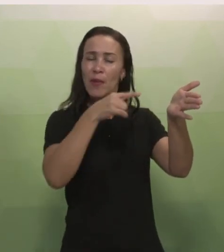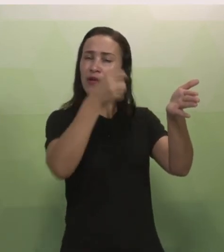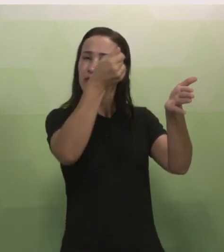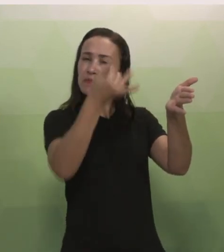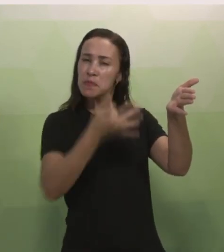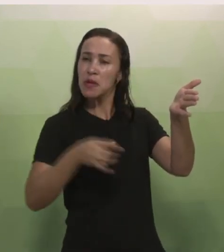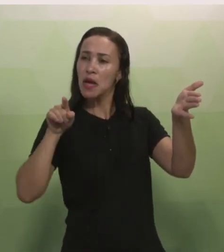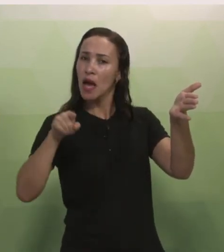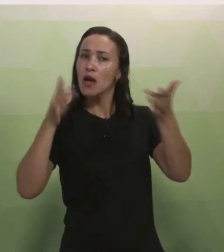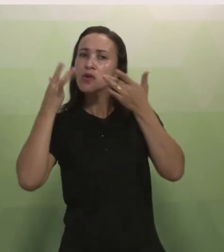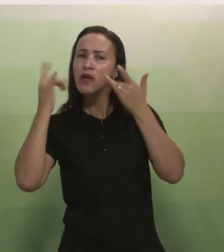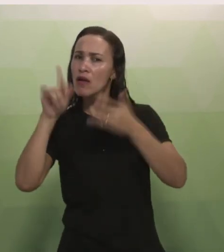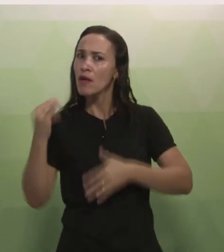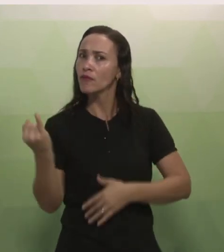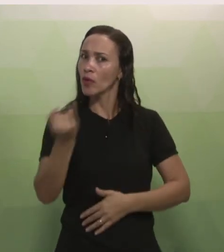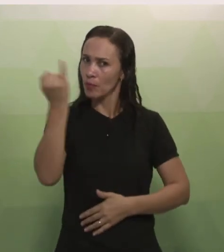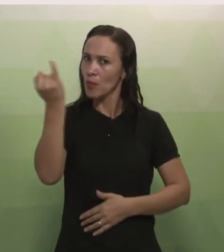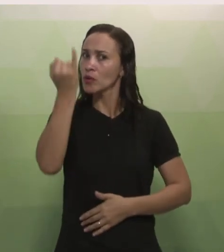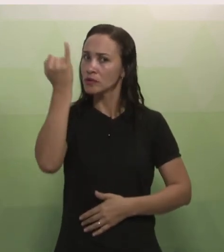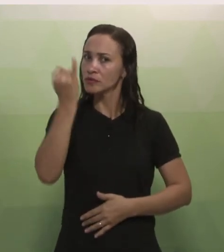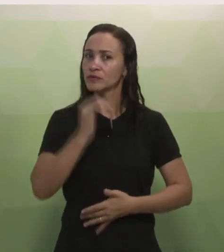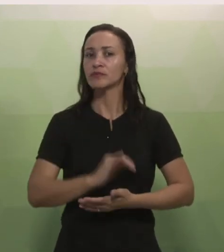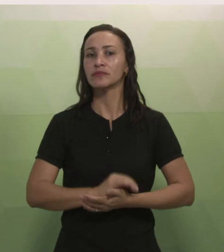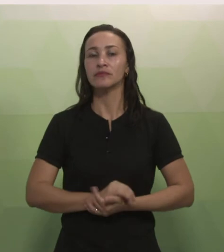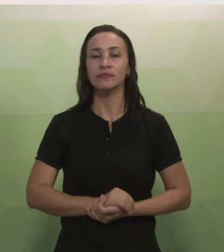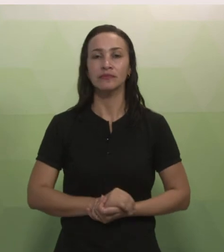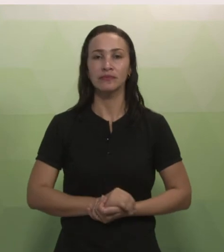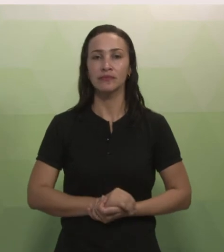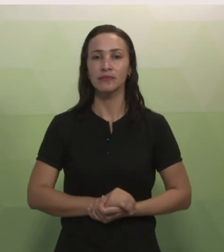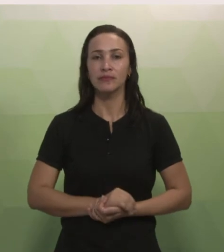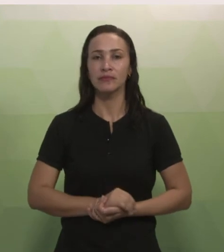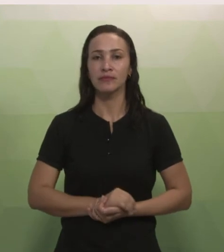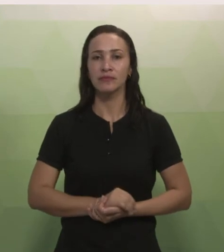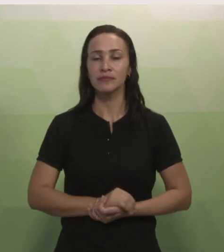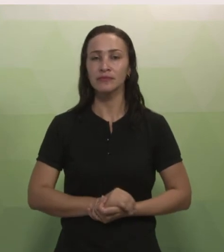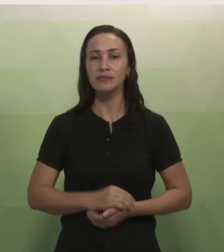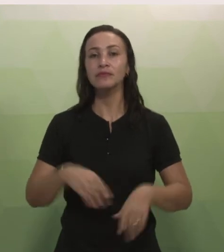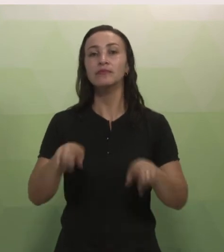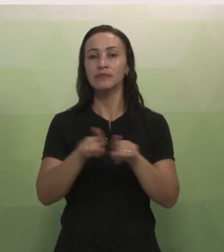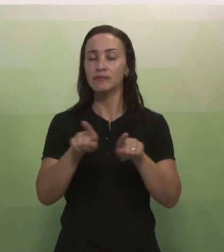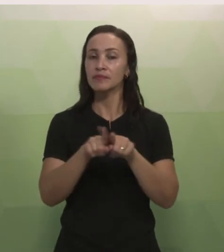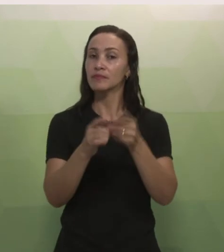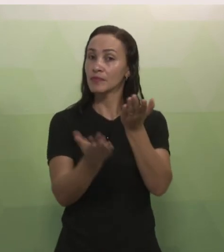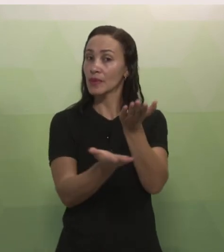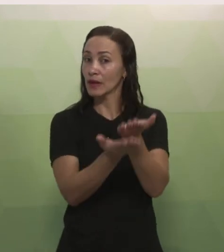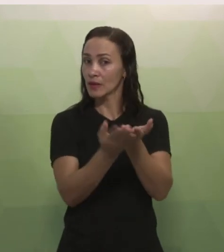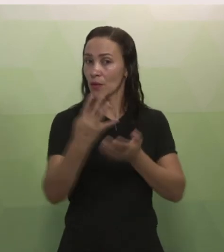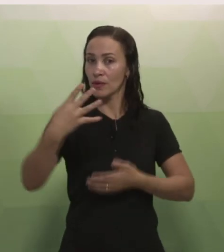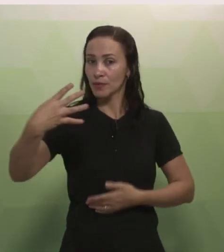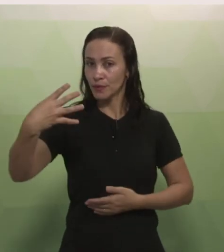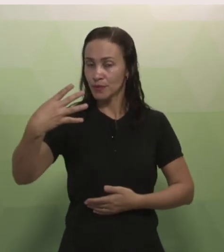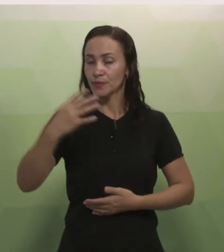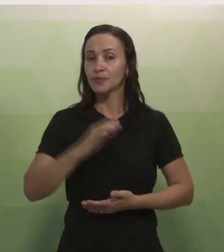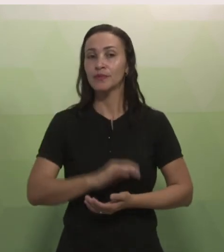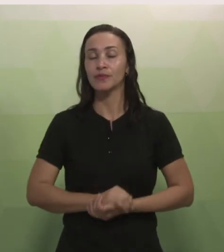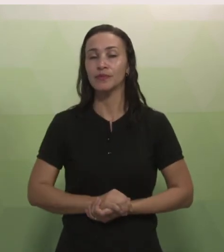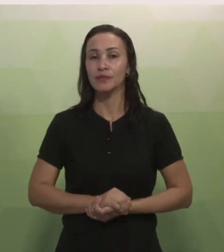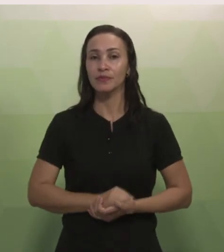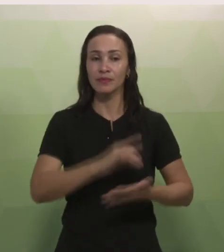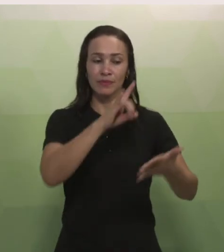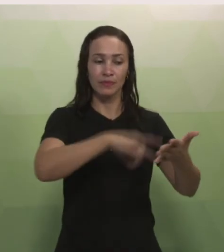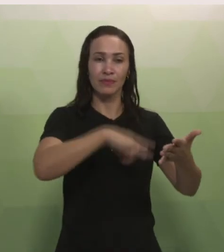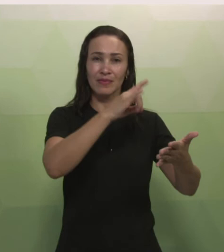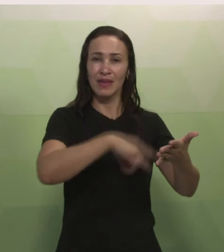para justificar a relevância dessa atividade para você. E aqui nós temos o anexo